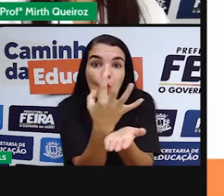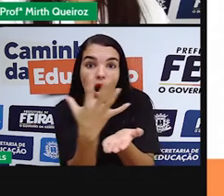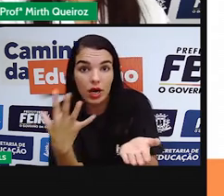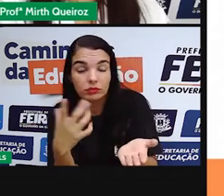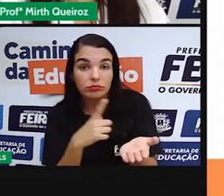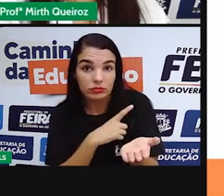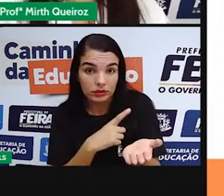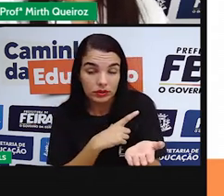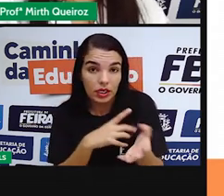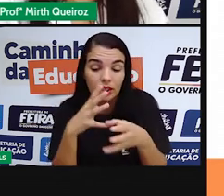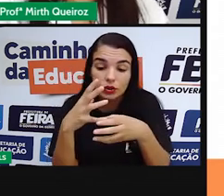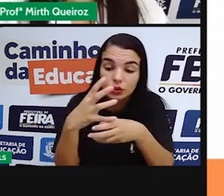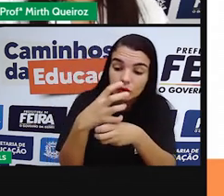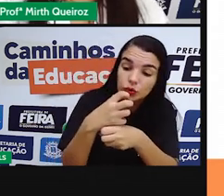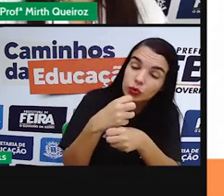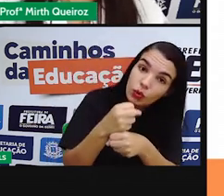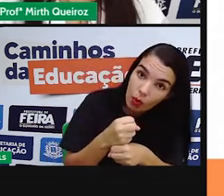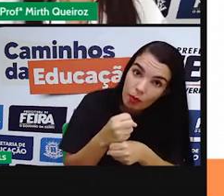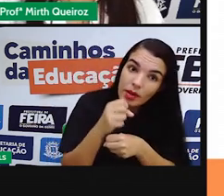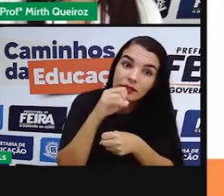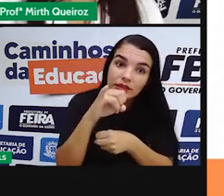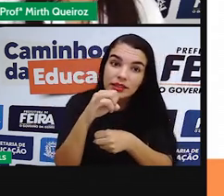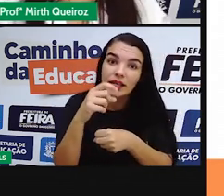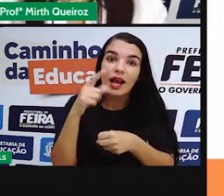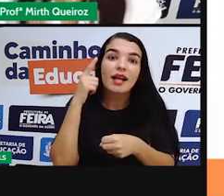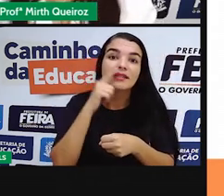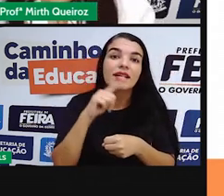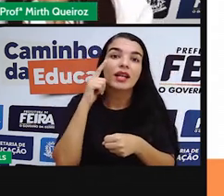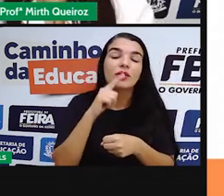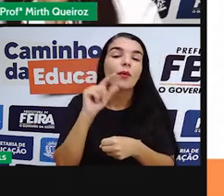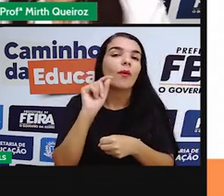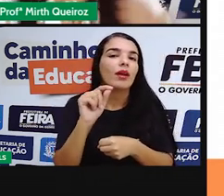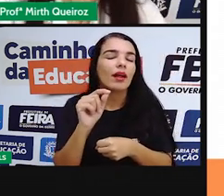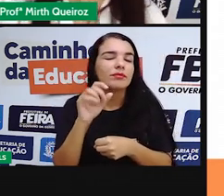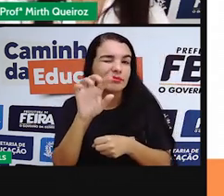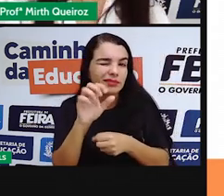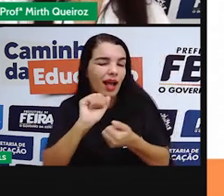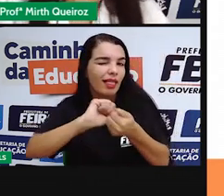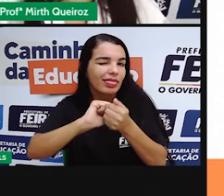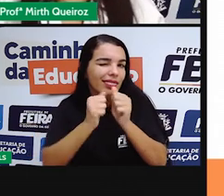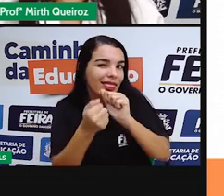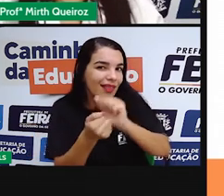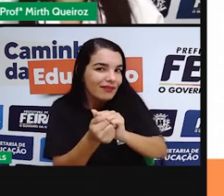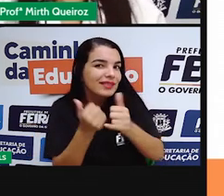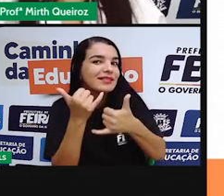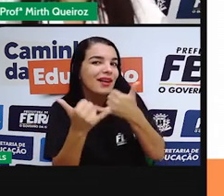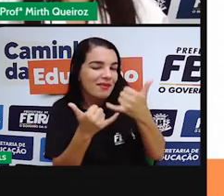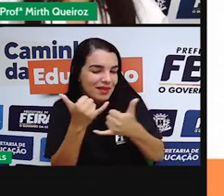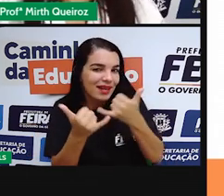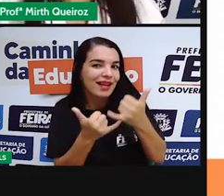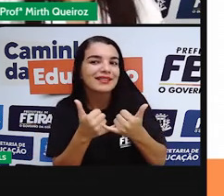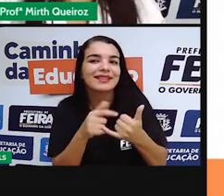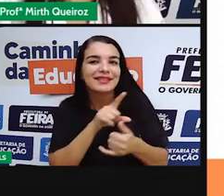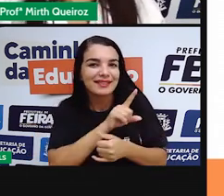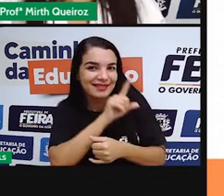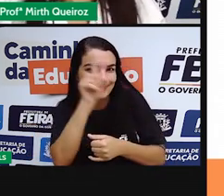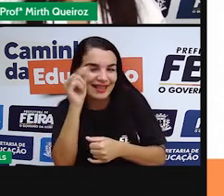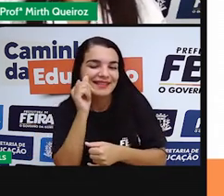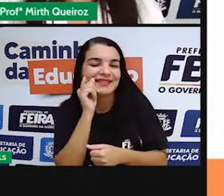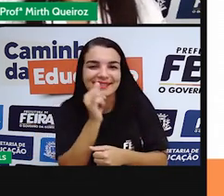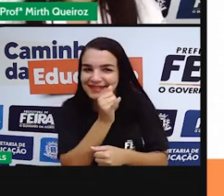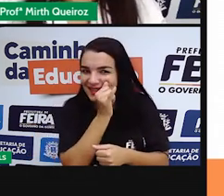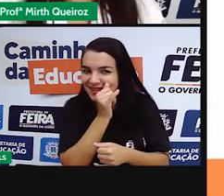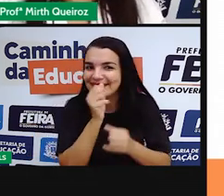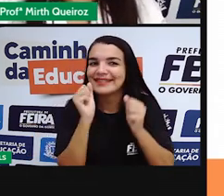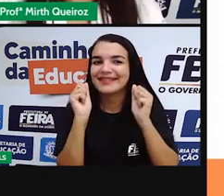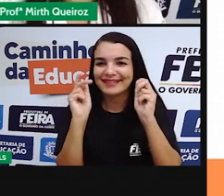cada mão, soma ali as quantidades para ver quem foi que acertou. É uma adaptação desse jogo aí, Mora, que é da